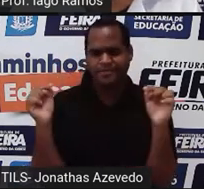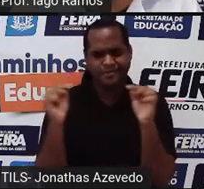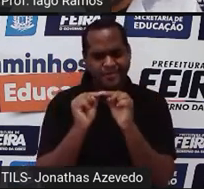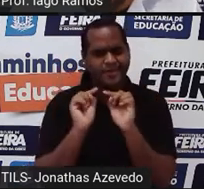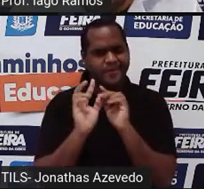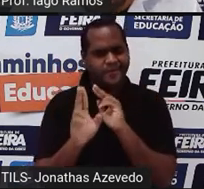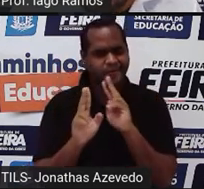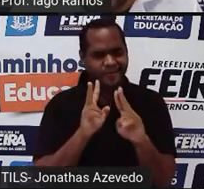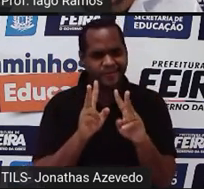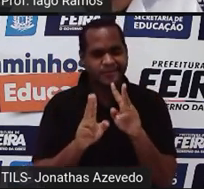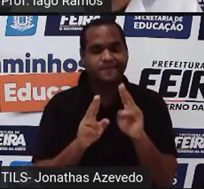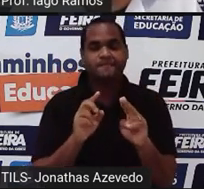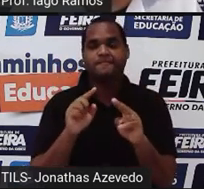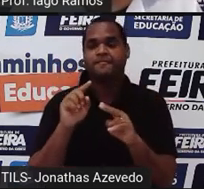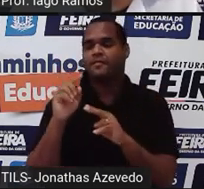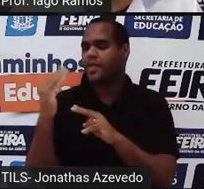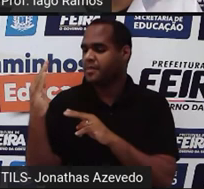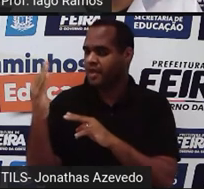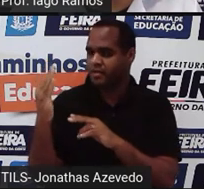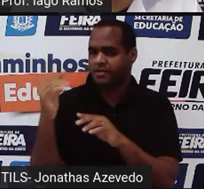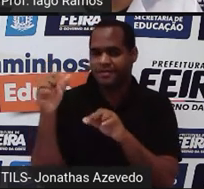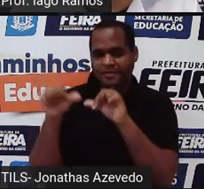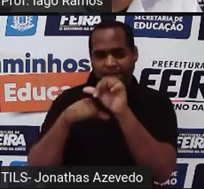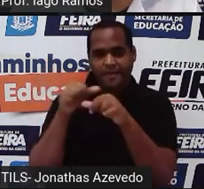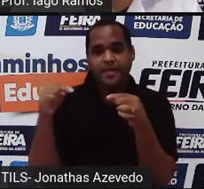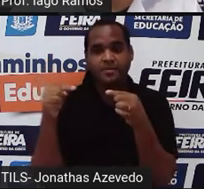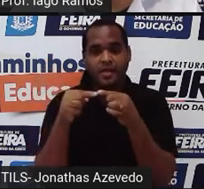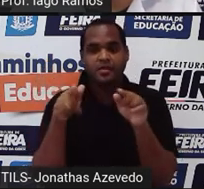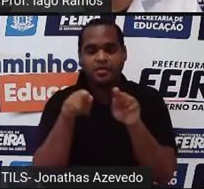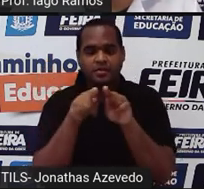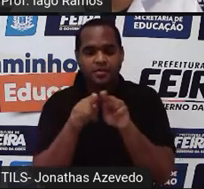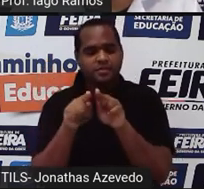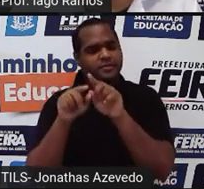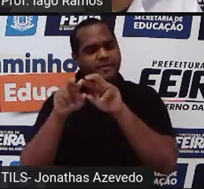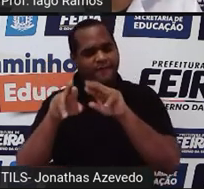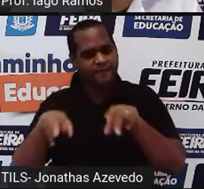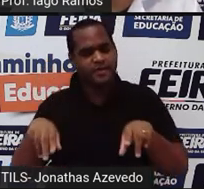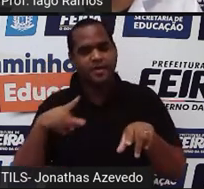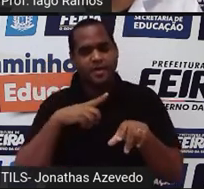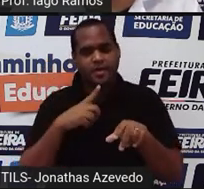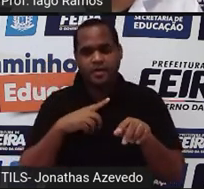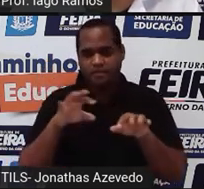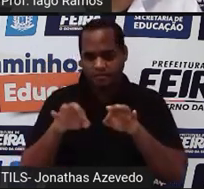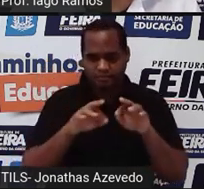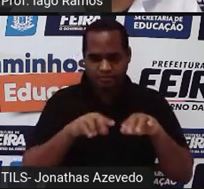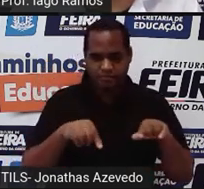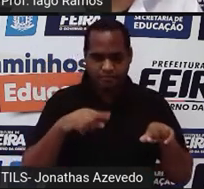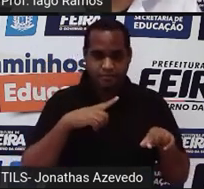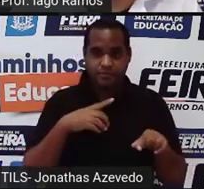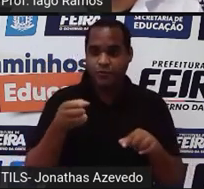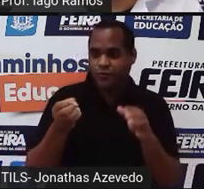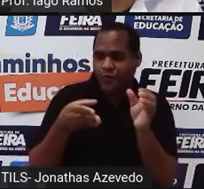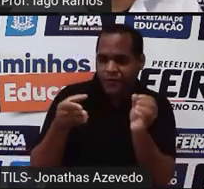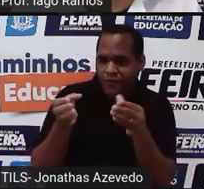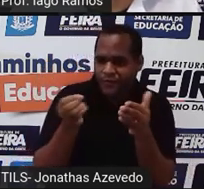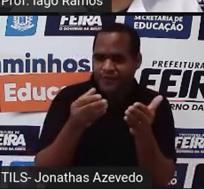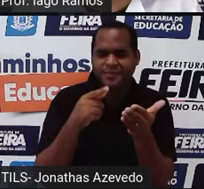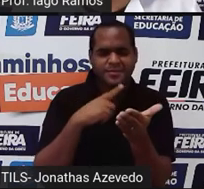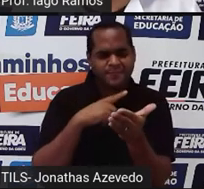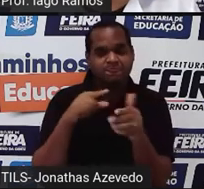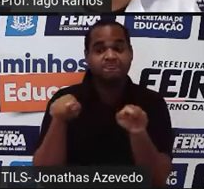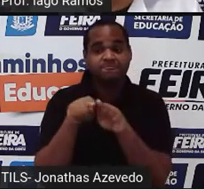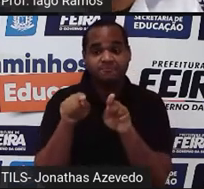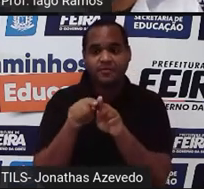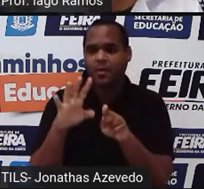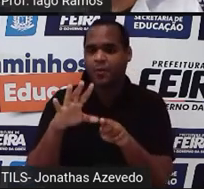do espelho para os reflexos dos pontos que vão construir a nova figura. E isso também não